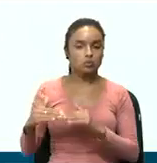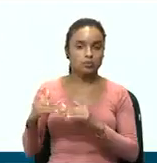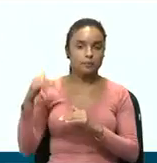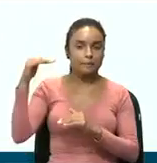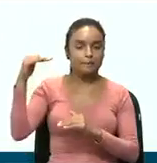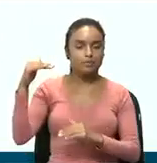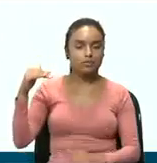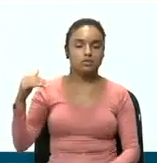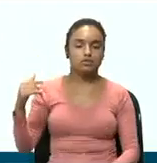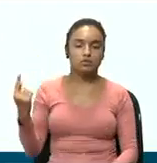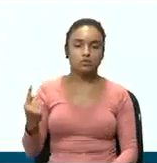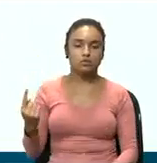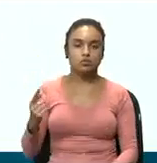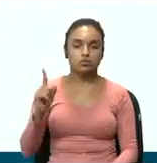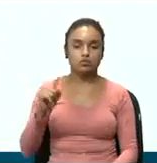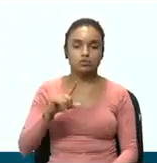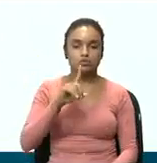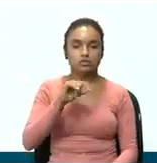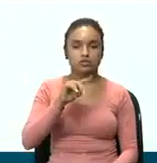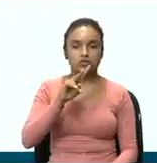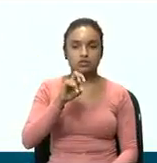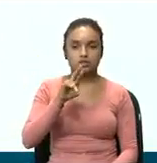diverge.